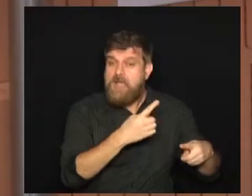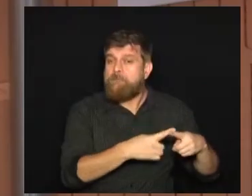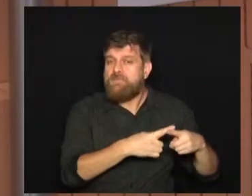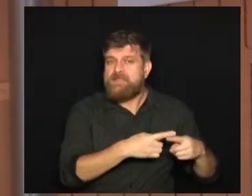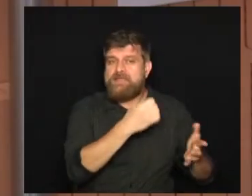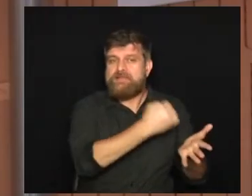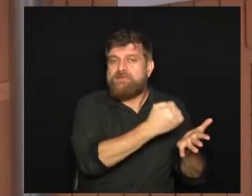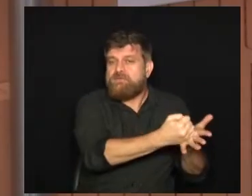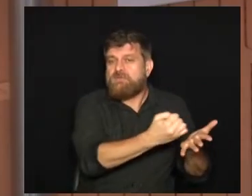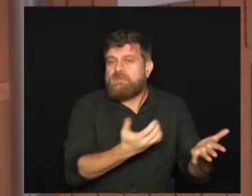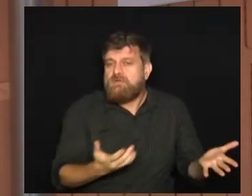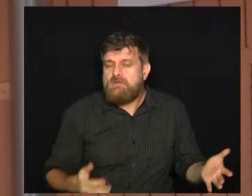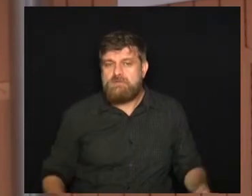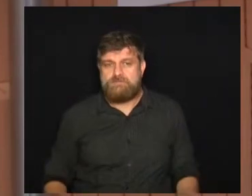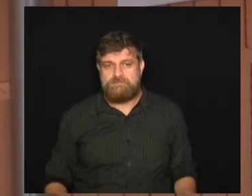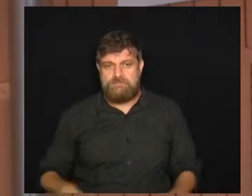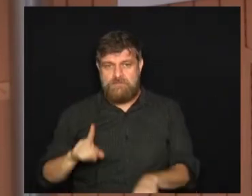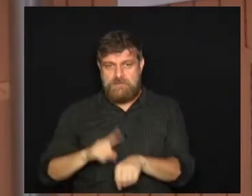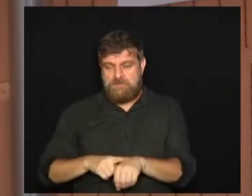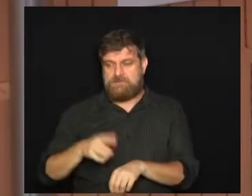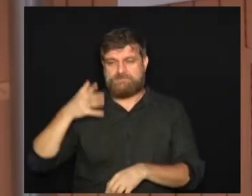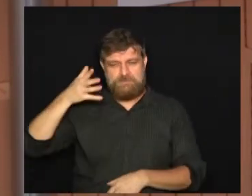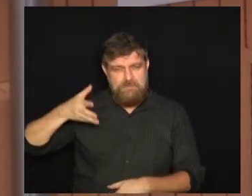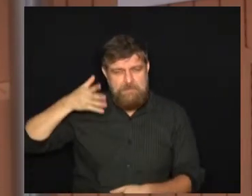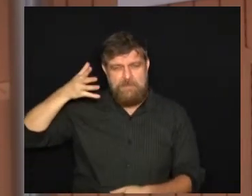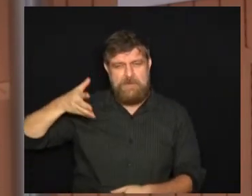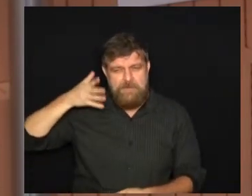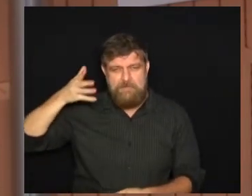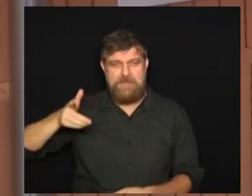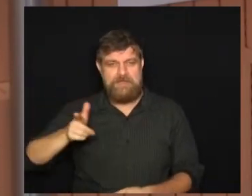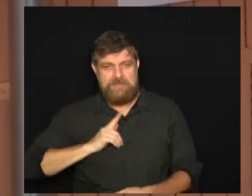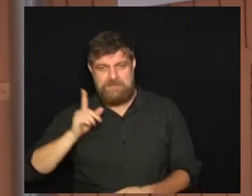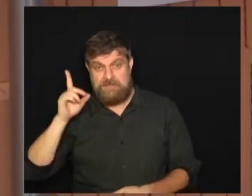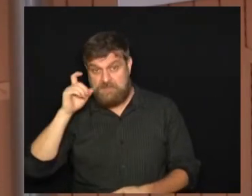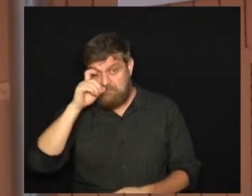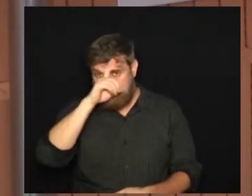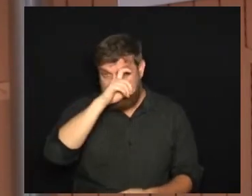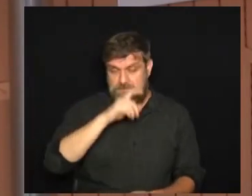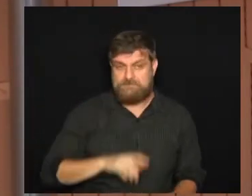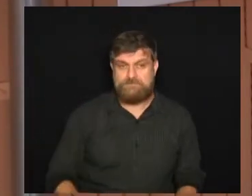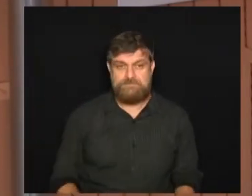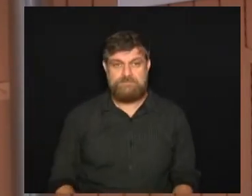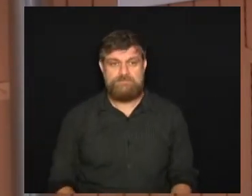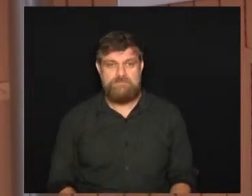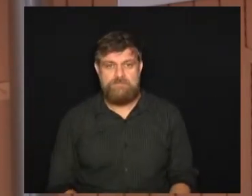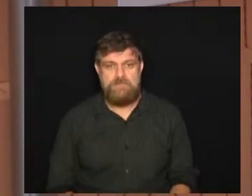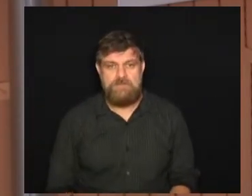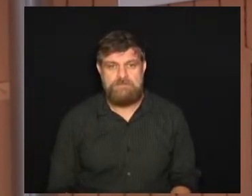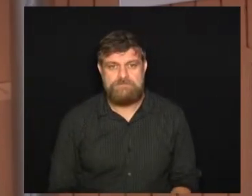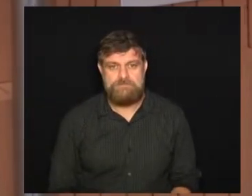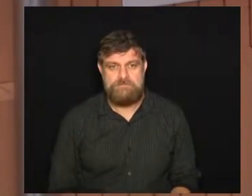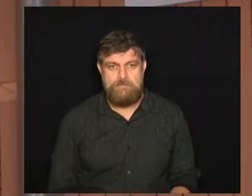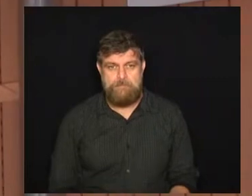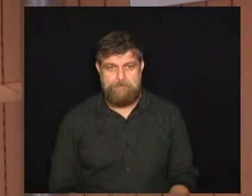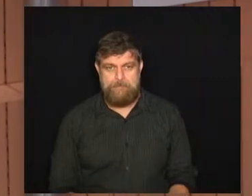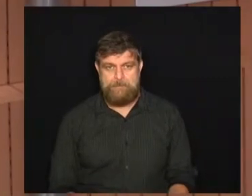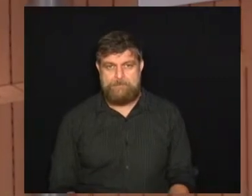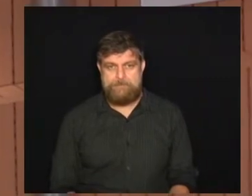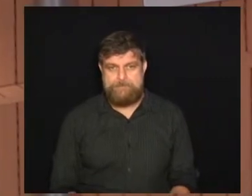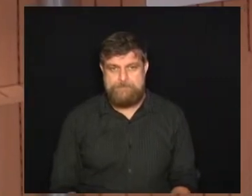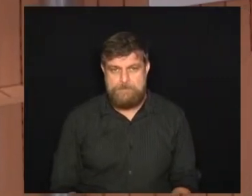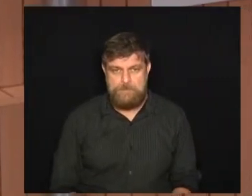mesmo na hora que você estava falando assim das dificuldades, né? Que você não passa, que você